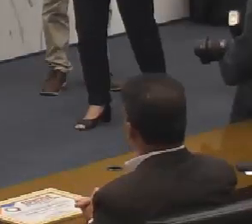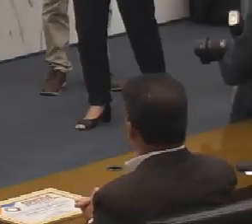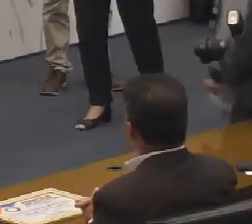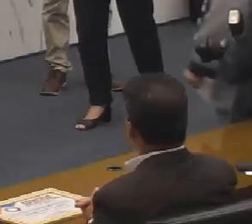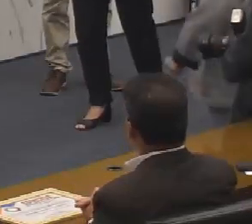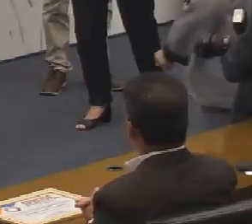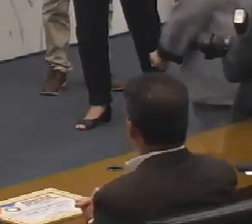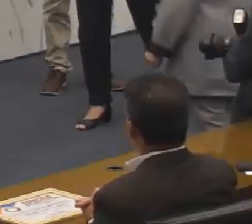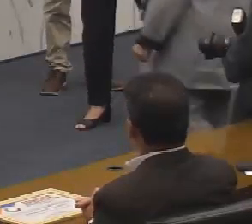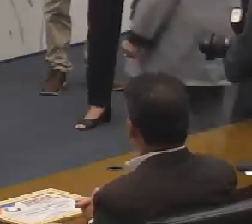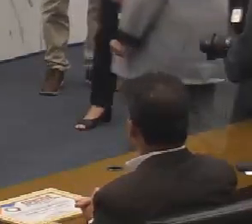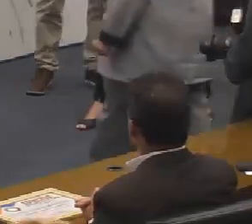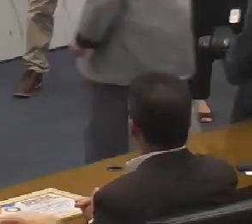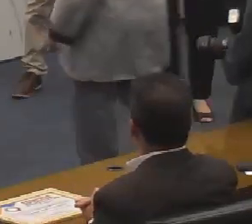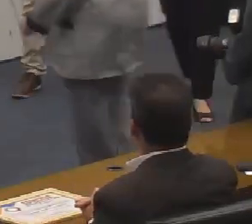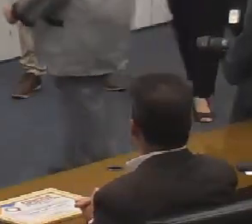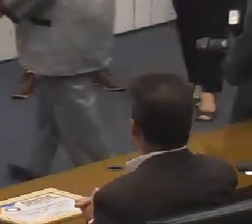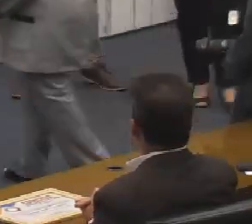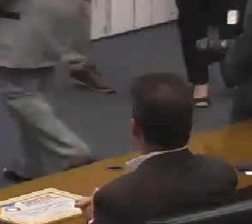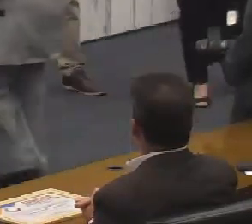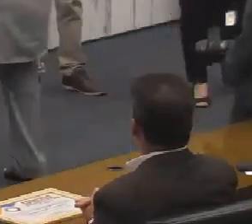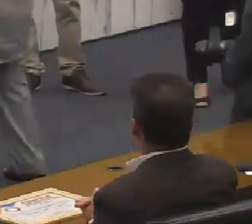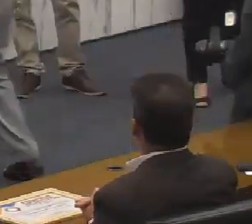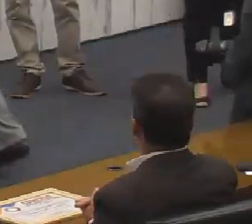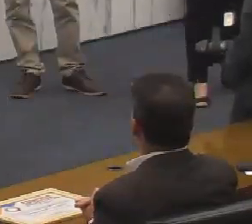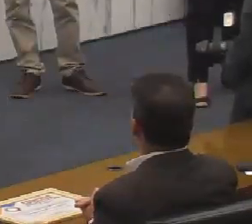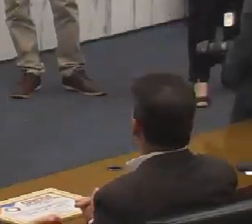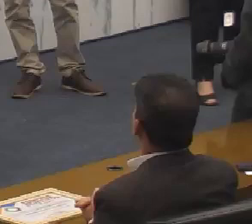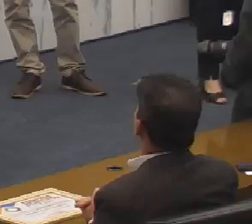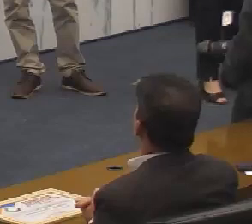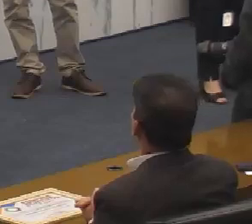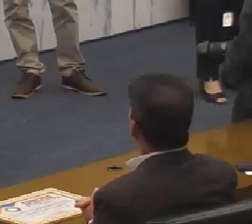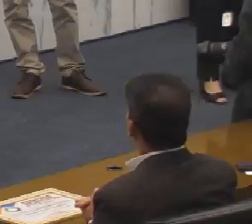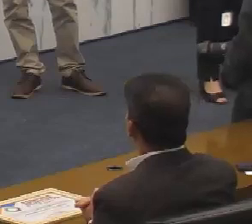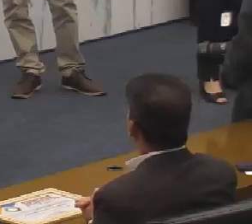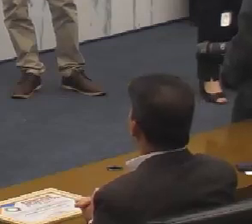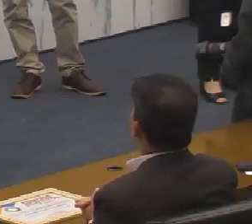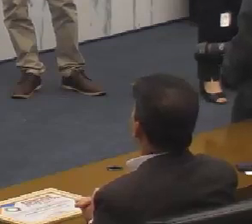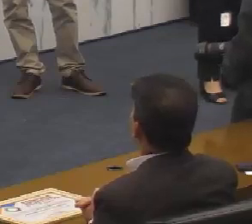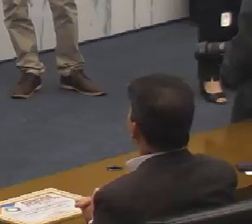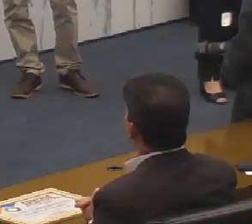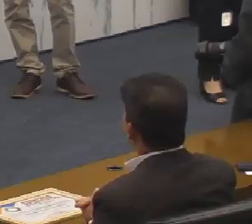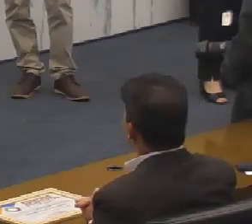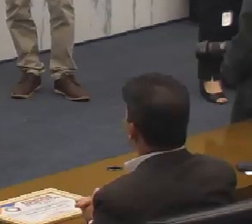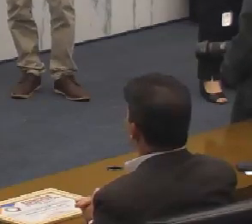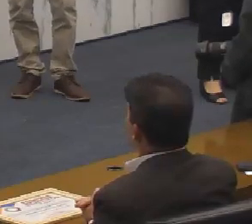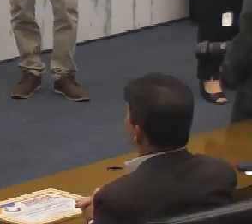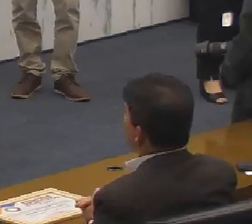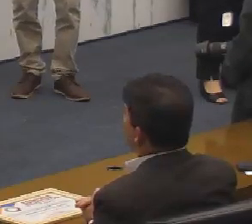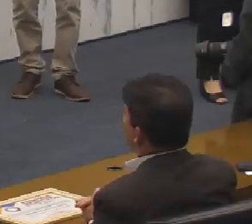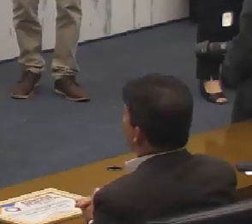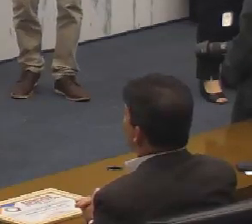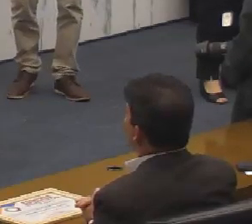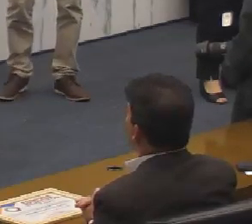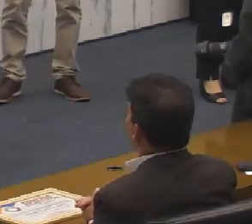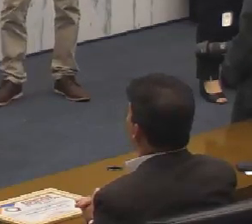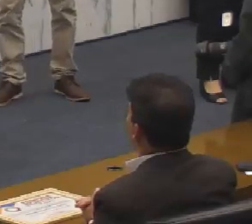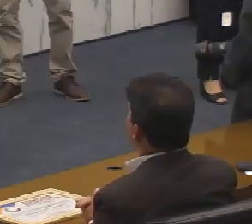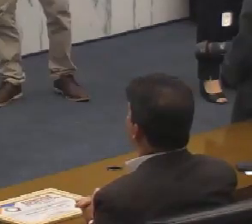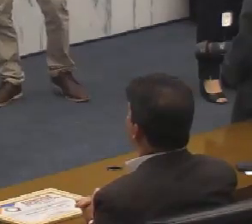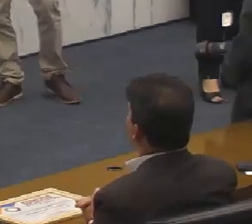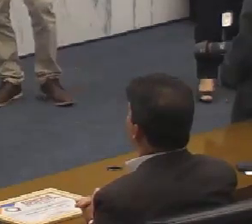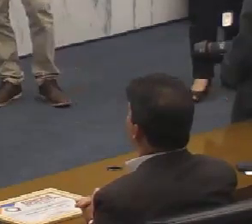pode escolher. É preciso saber viver.